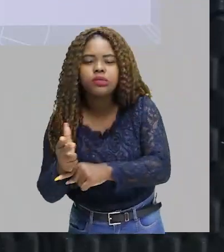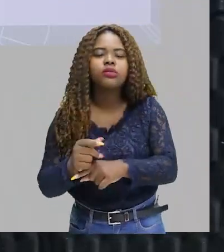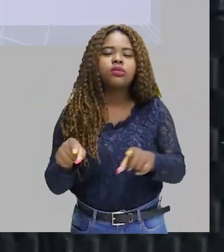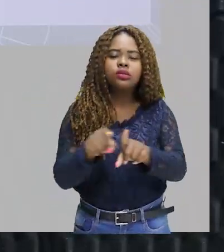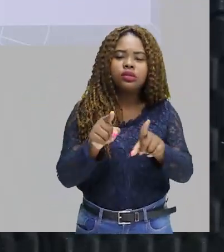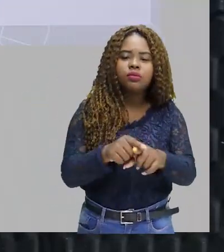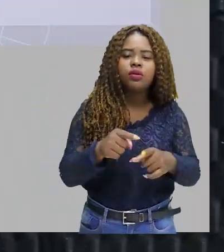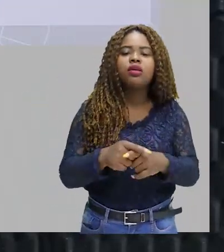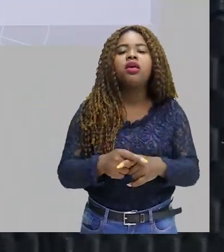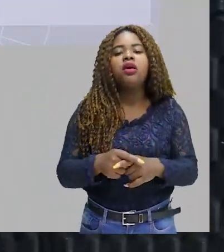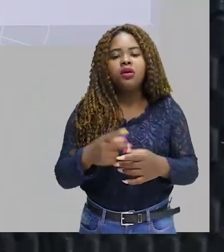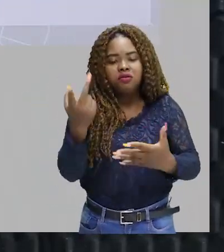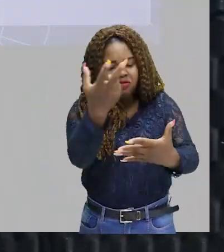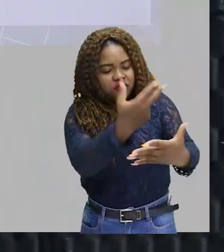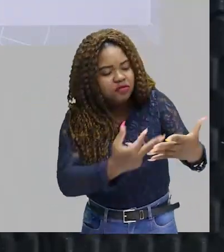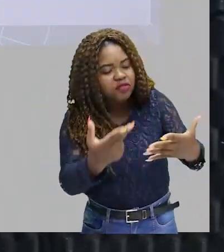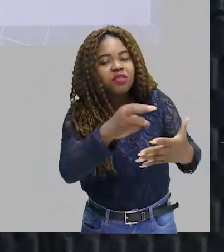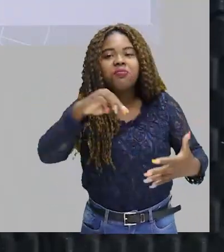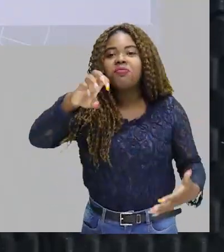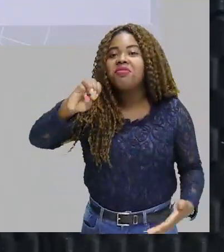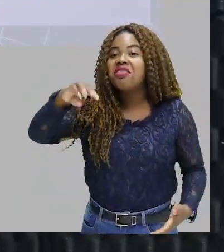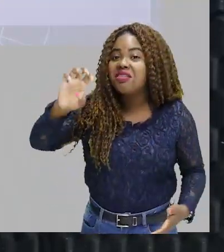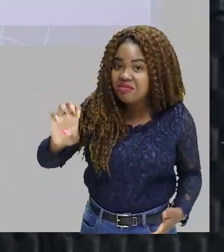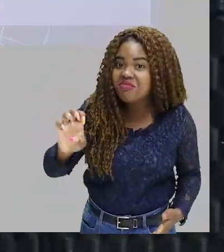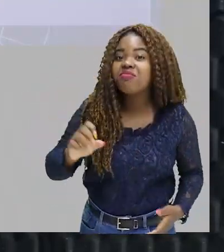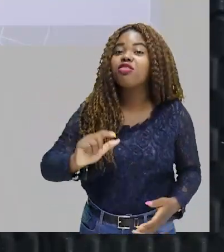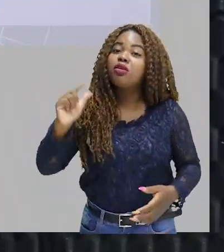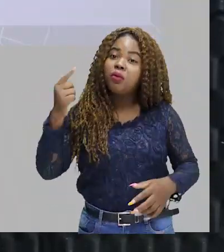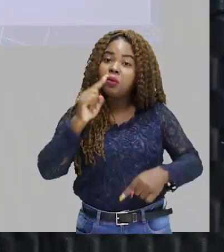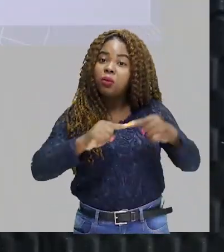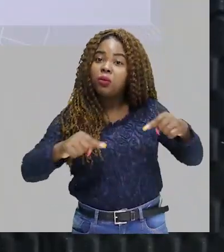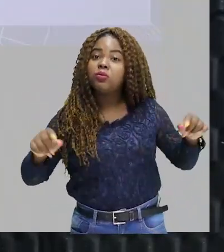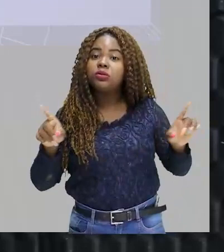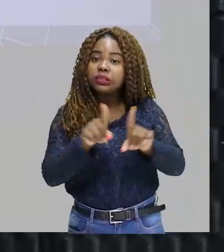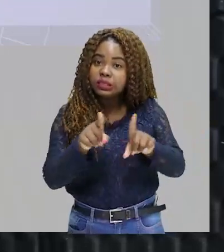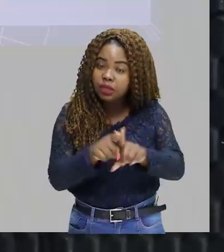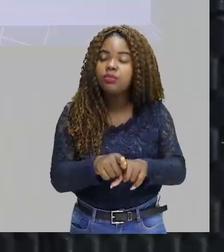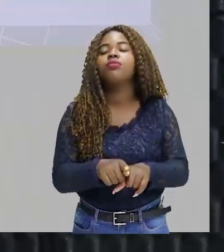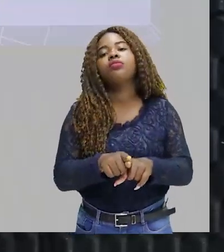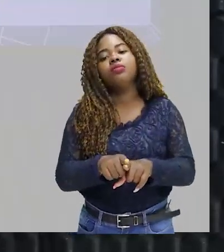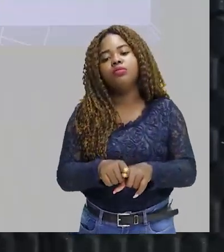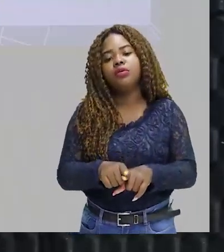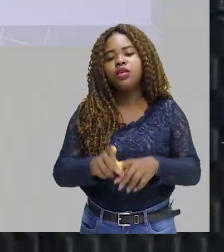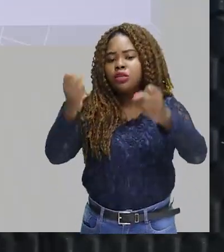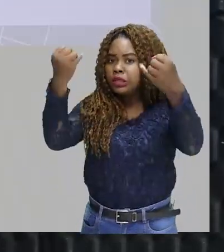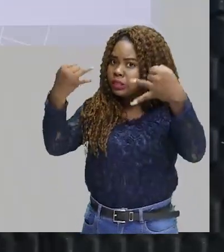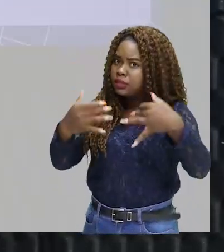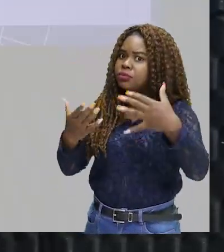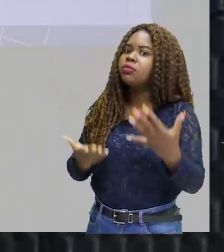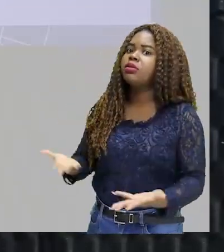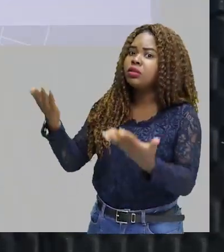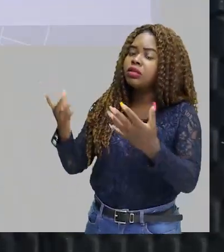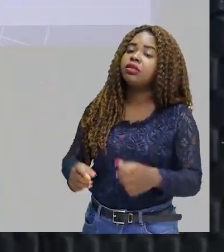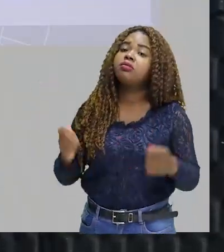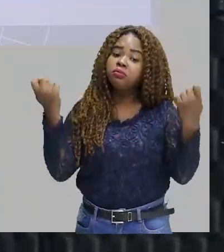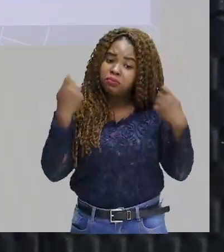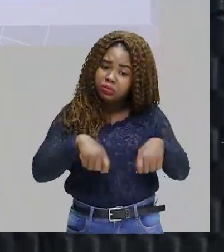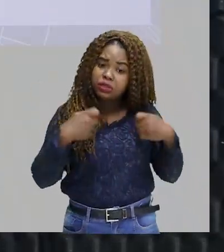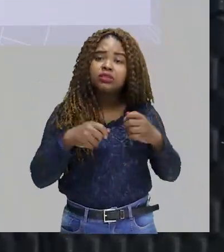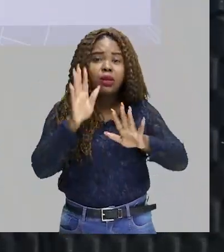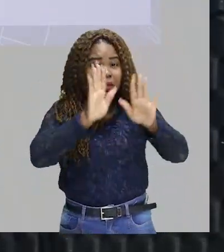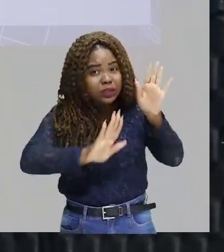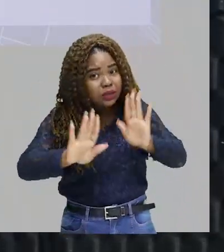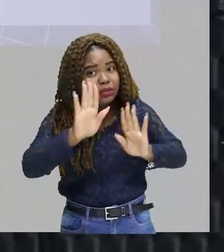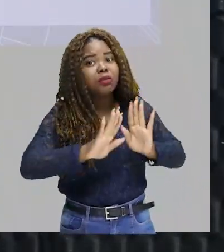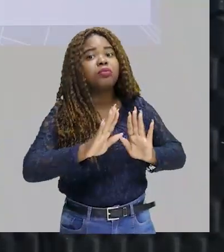figurinhas, memes e muitas outras coisas, né, muitos outros recursos. E o que ele fala aqui é que a gente tem que ter muito cuidado, porque quando nós